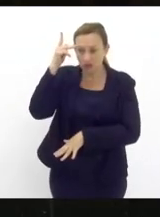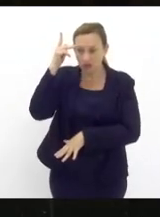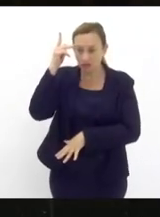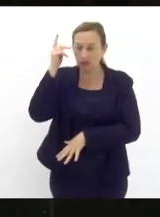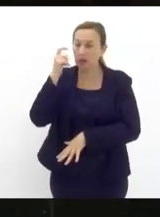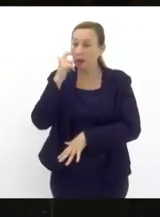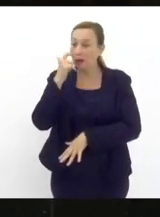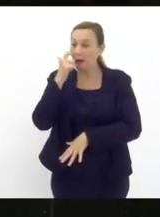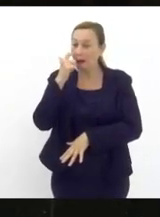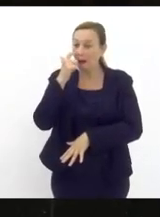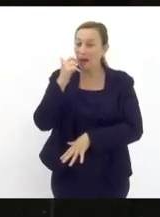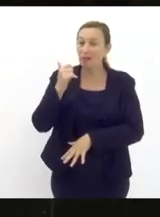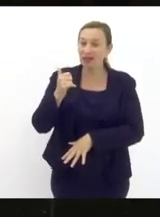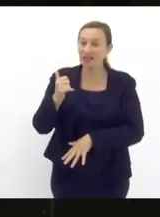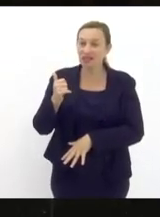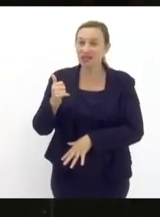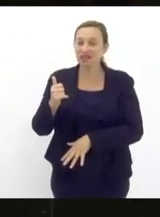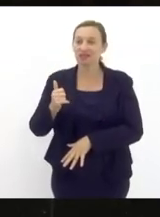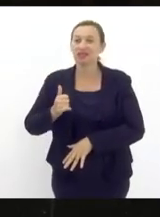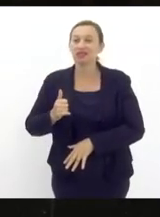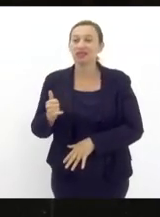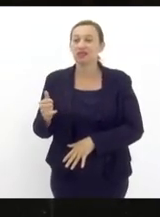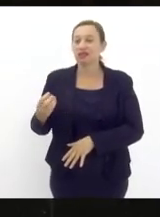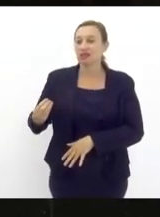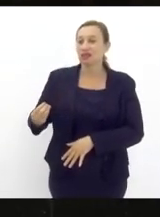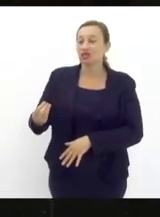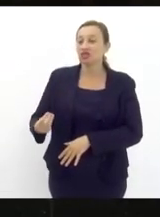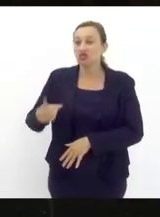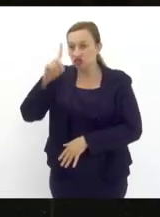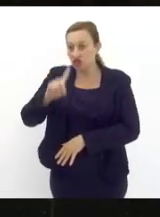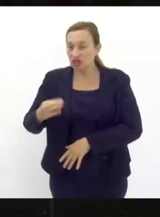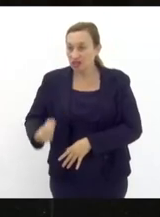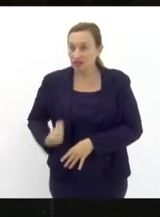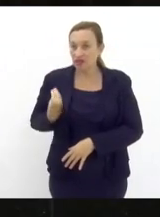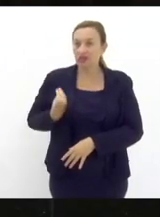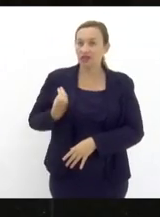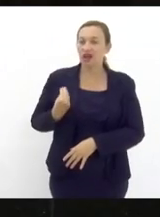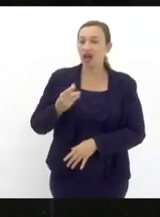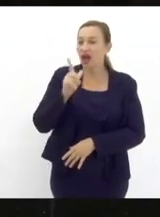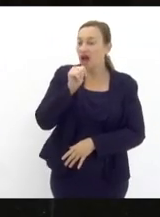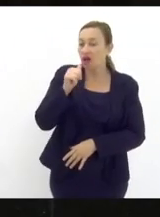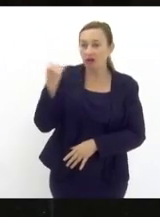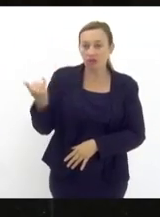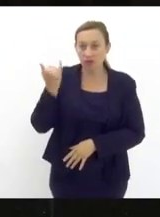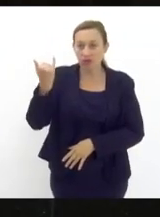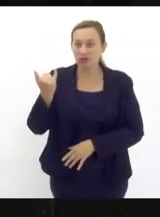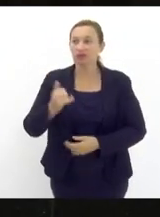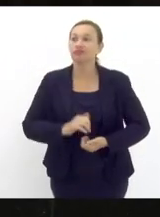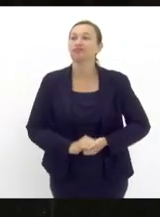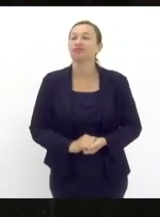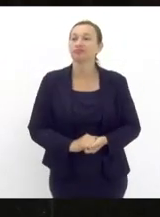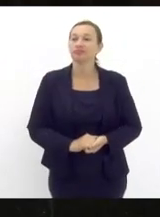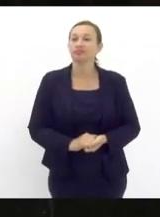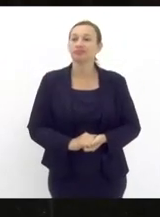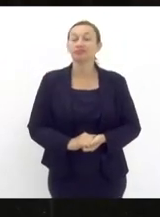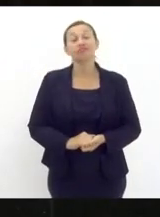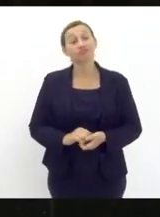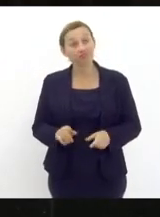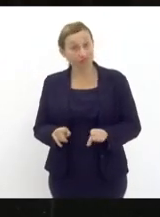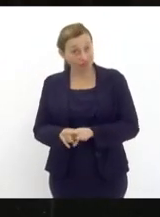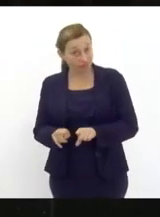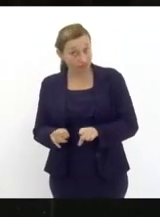somente a saúde pública como direito à Vida água é essencial à Vida E além